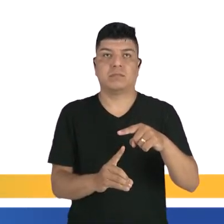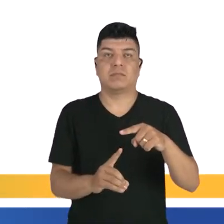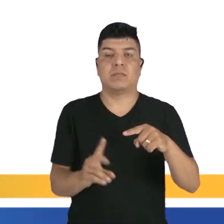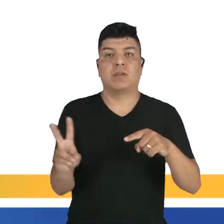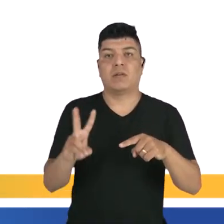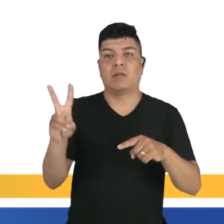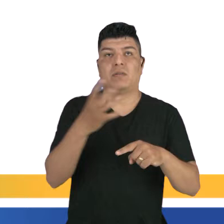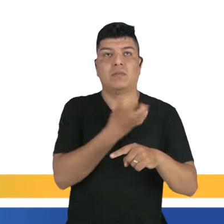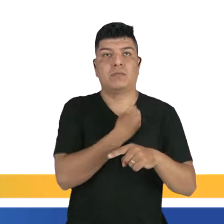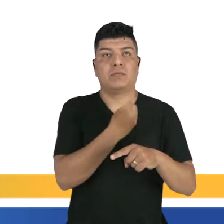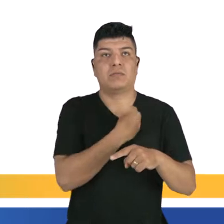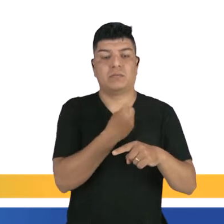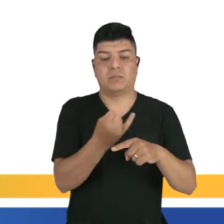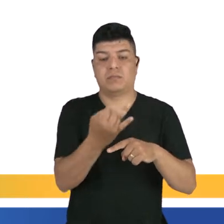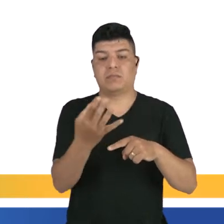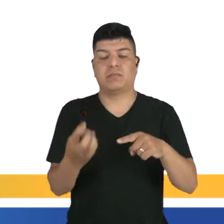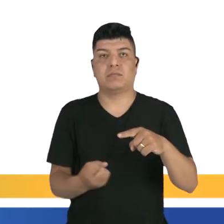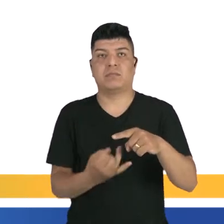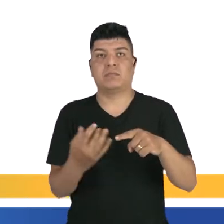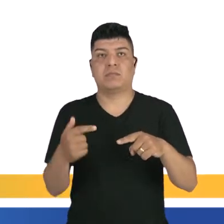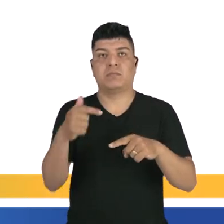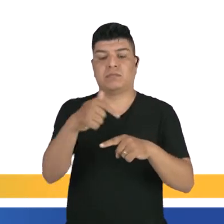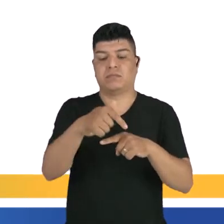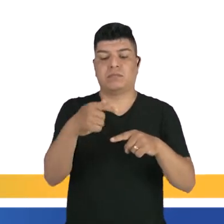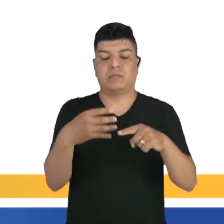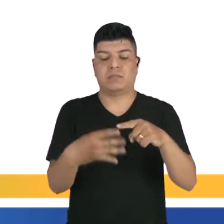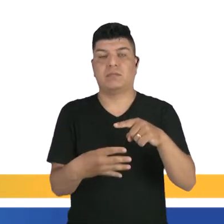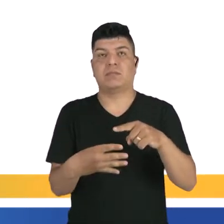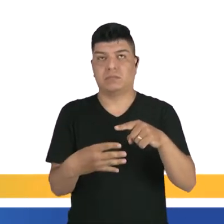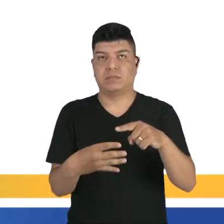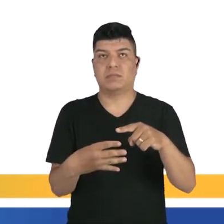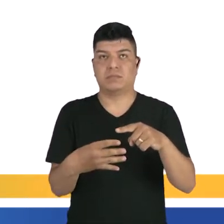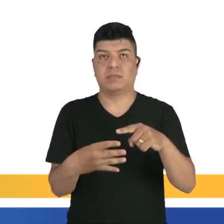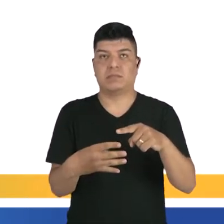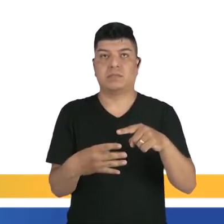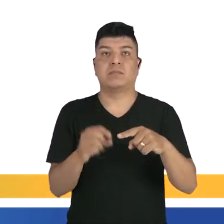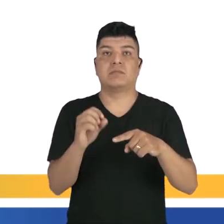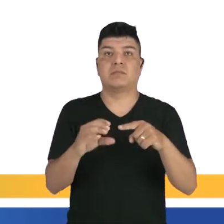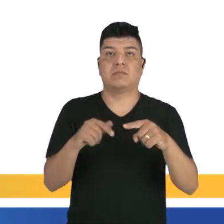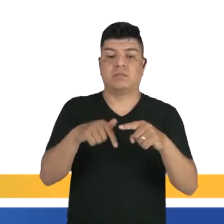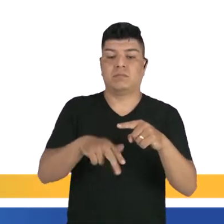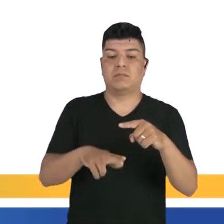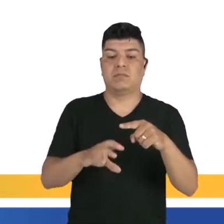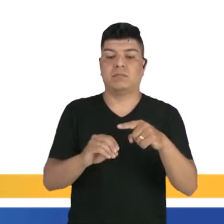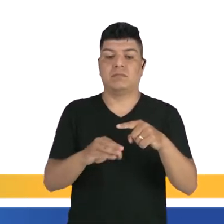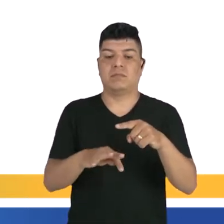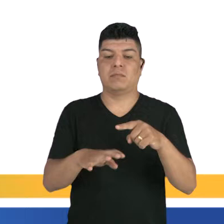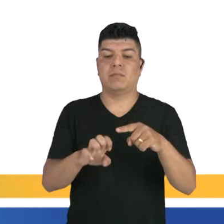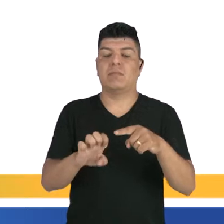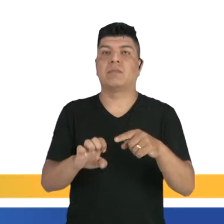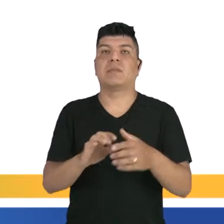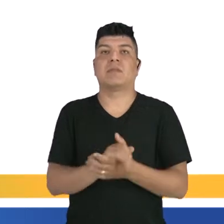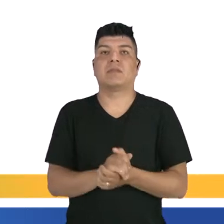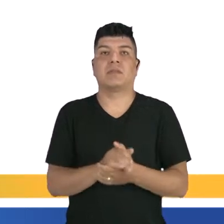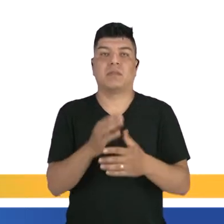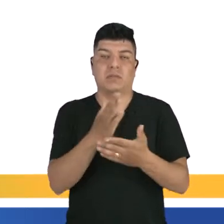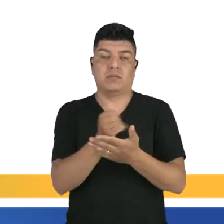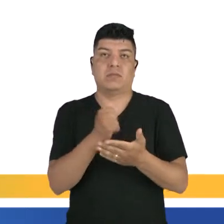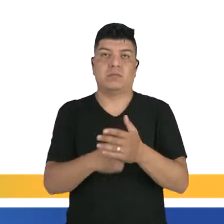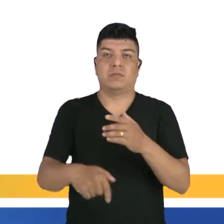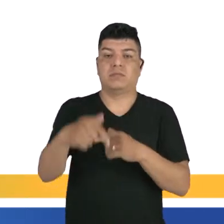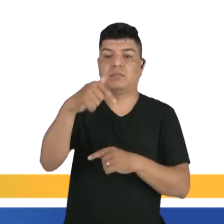valor numérico da fração 7/4 é dada pelo quociente. Quociente é a divisão,